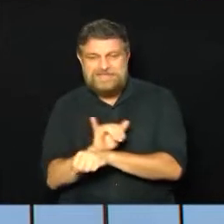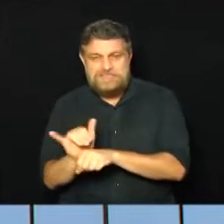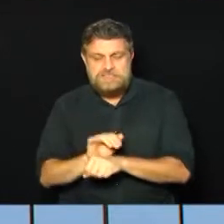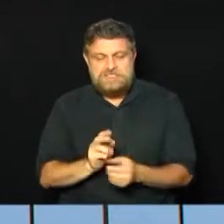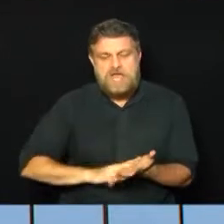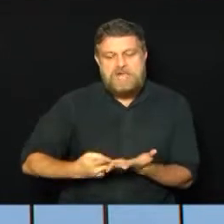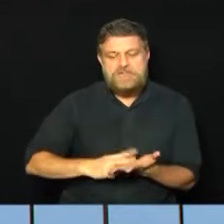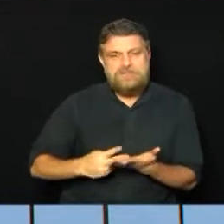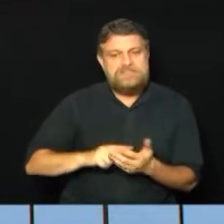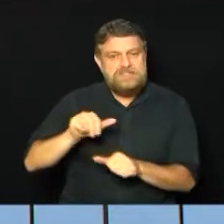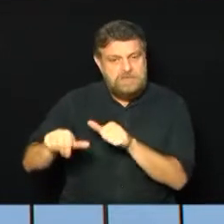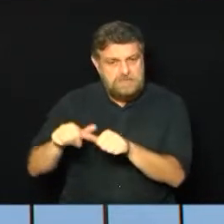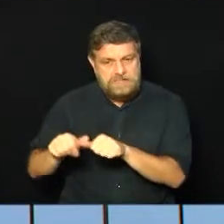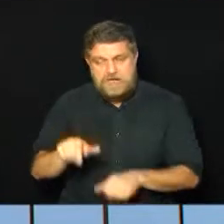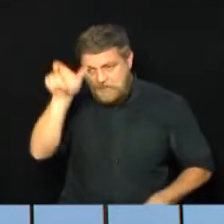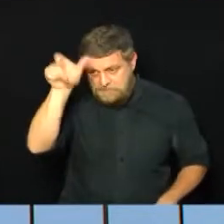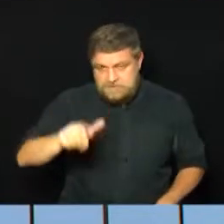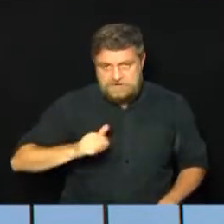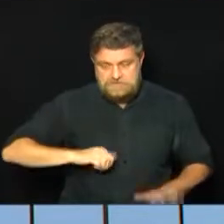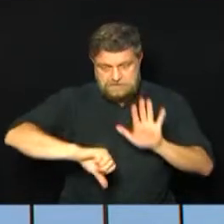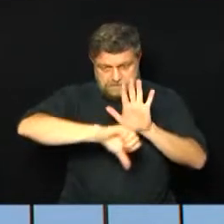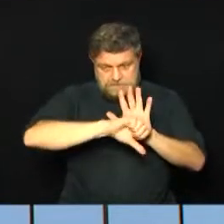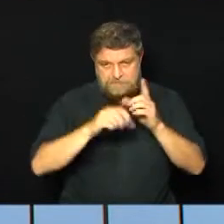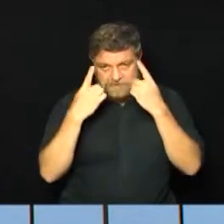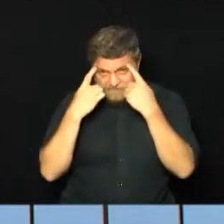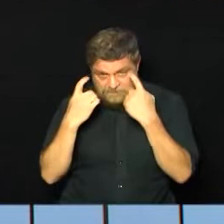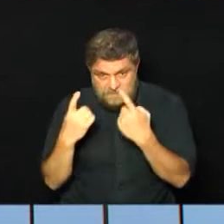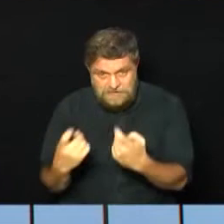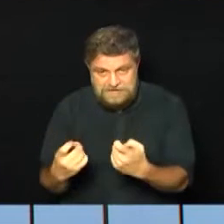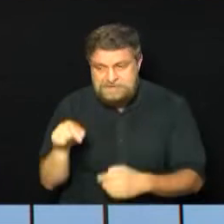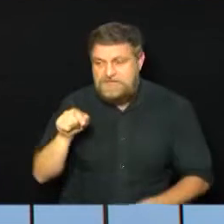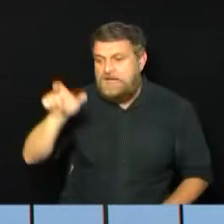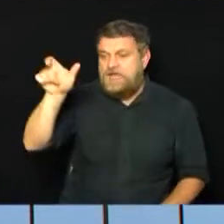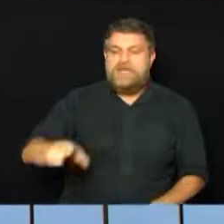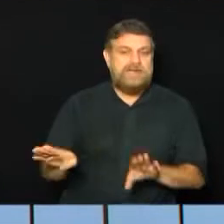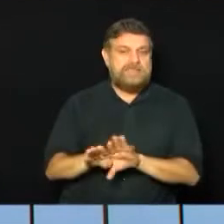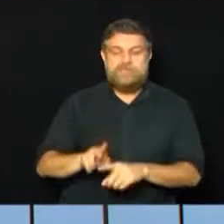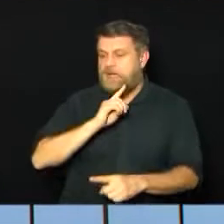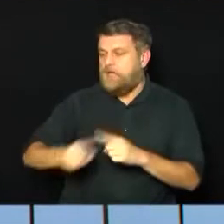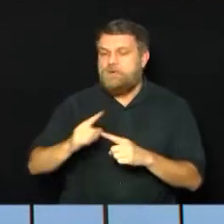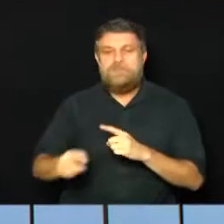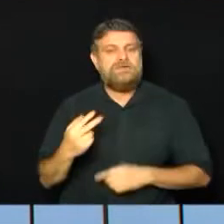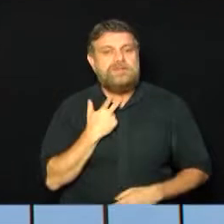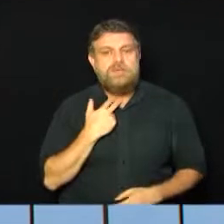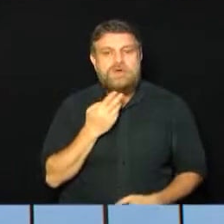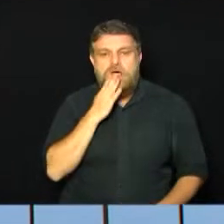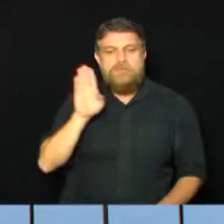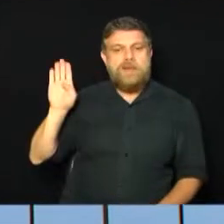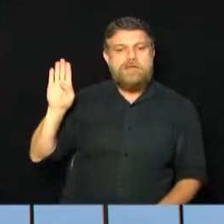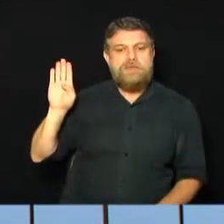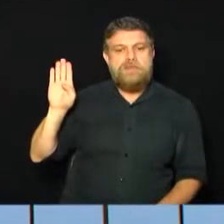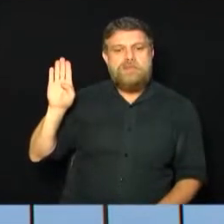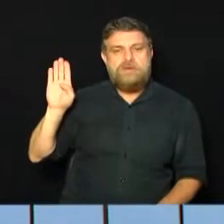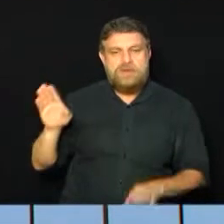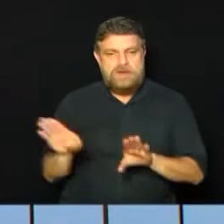específico. Se alguém tiver condenação por violência doméstica, ele também fica impedido a cargos eletivos e também